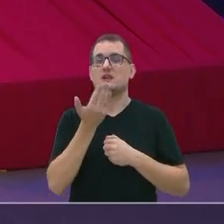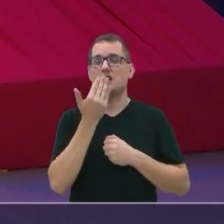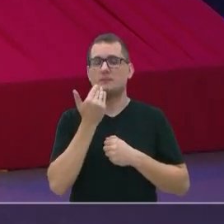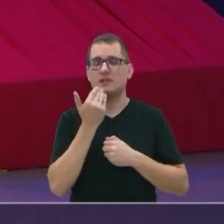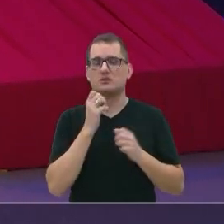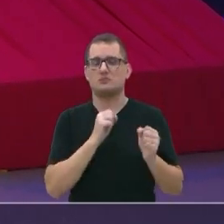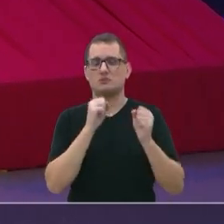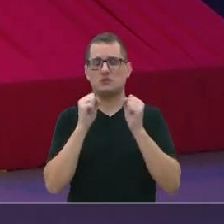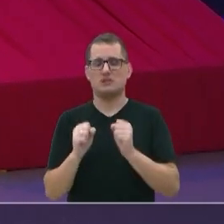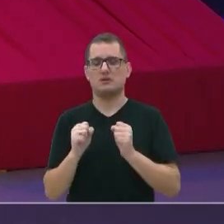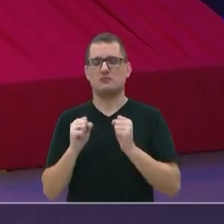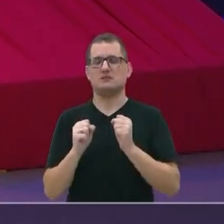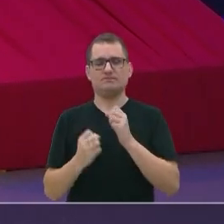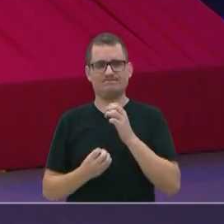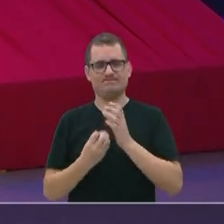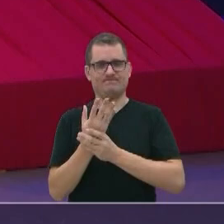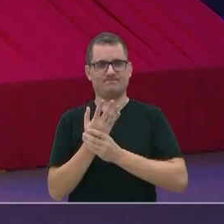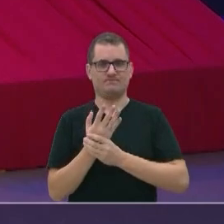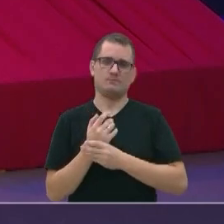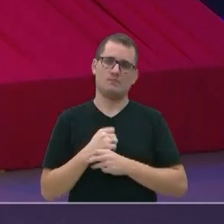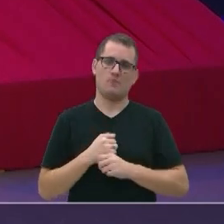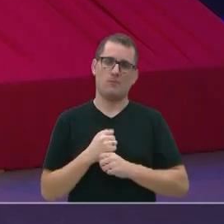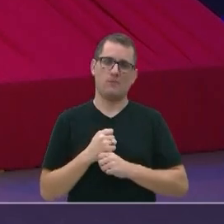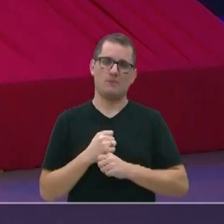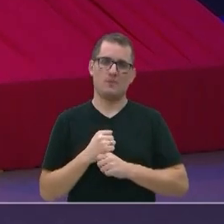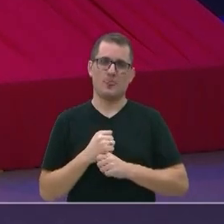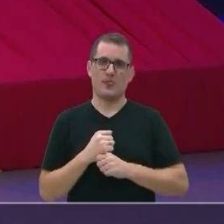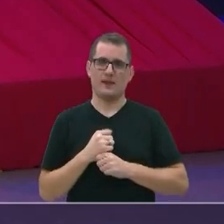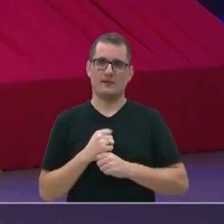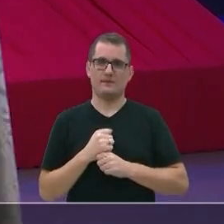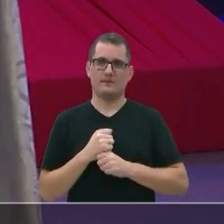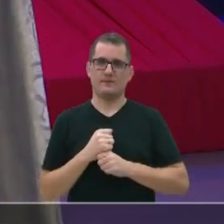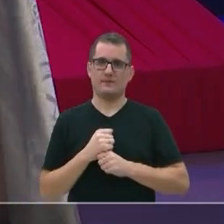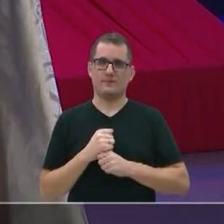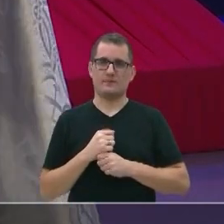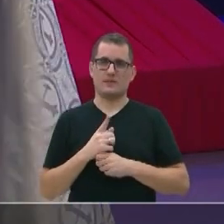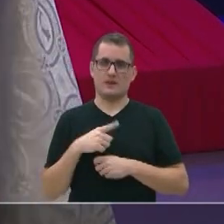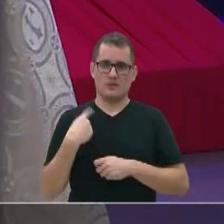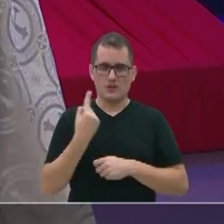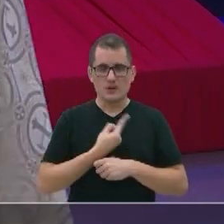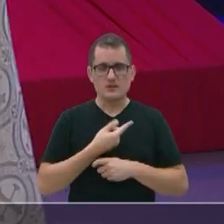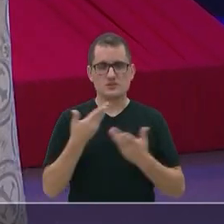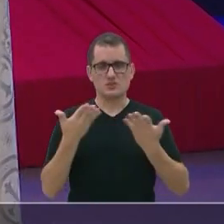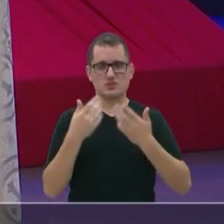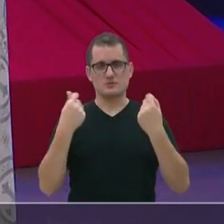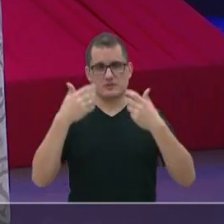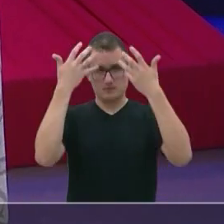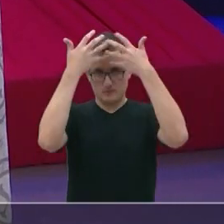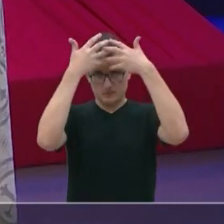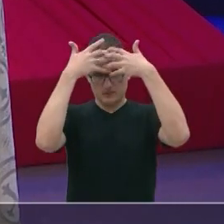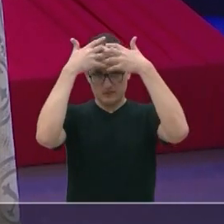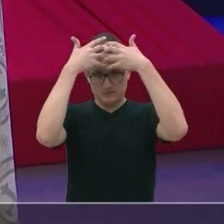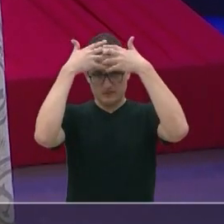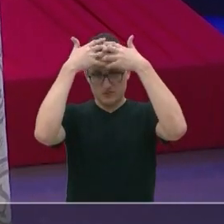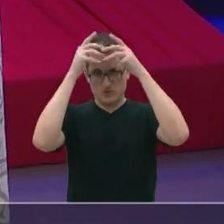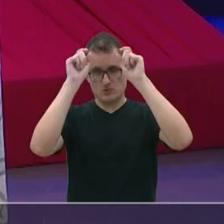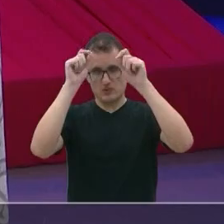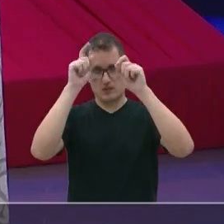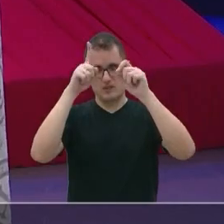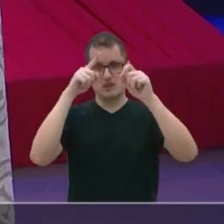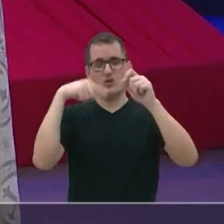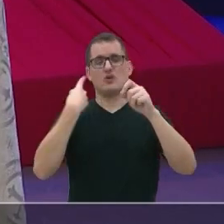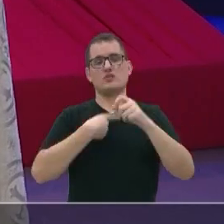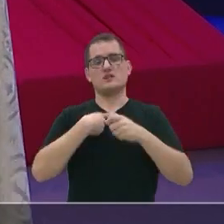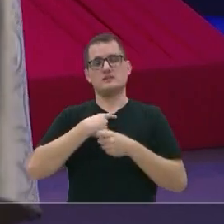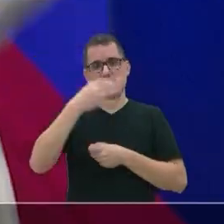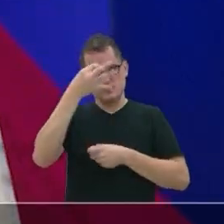produzir. Vamos para aquilo que hoje nós estamos refletindo, a nossa parte espiritual. O